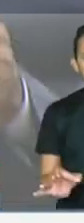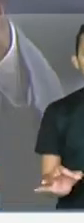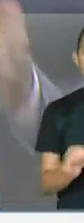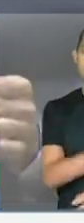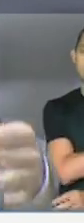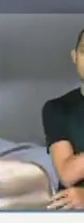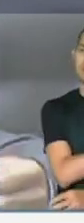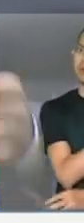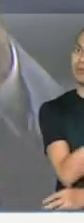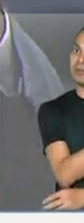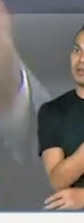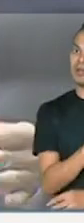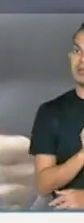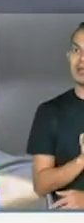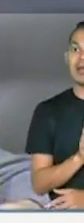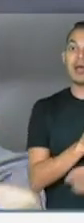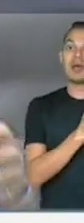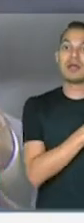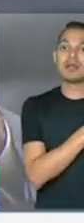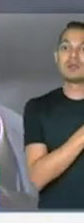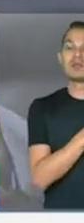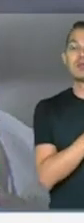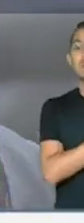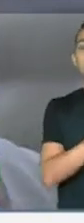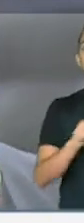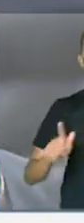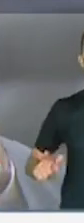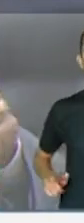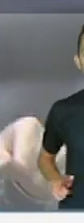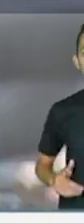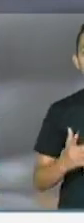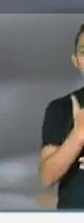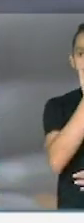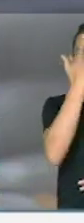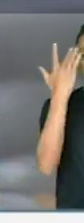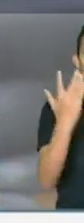acontece no Rio de Janeiro, mas a responsabilidade é do governador, que colocou a gente no seu pico ali.